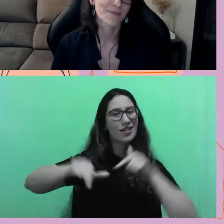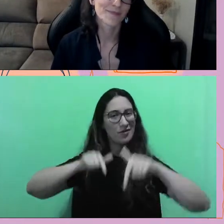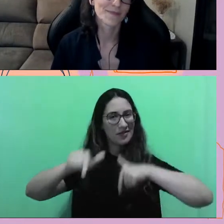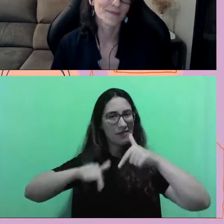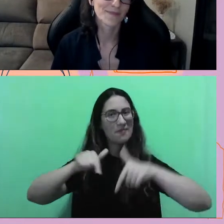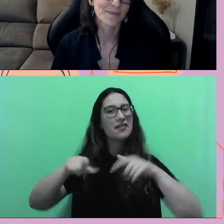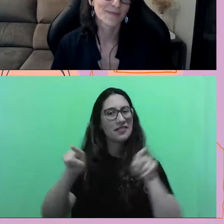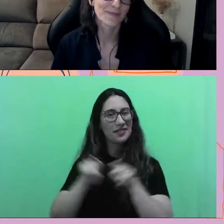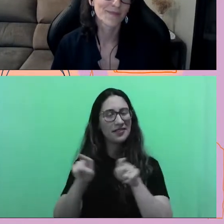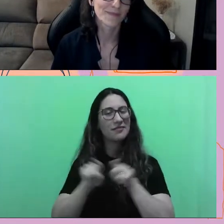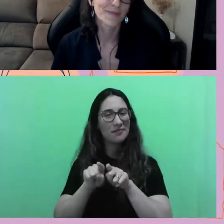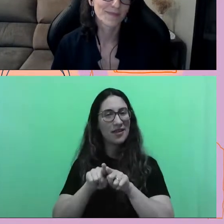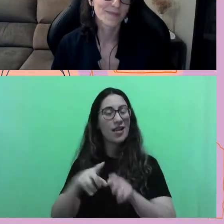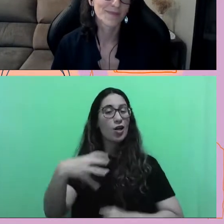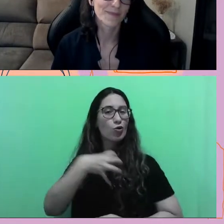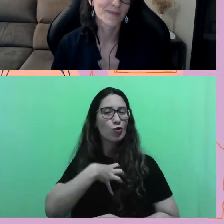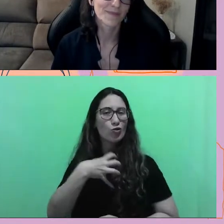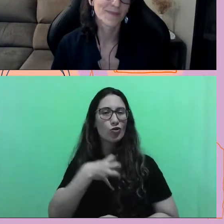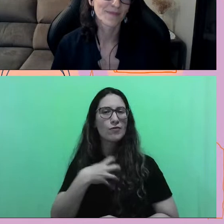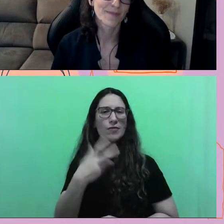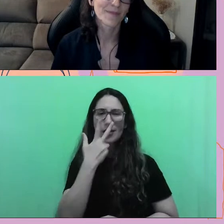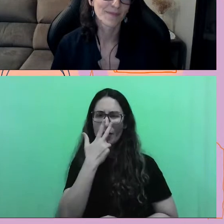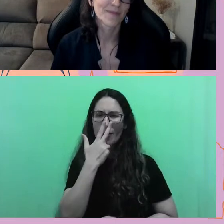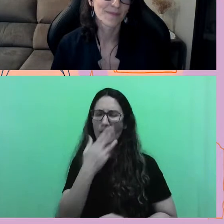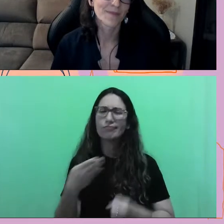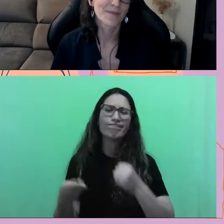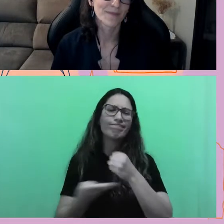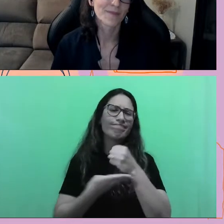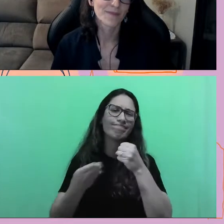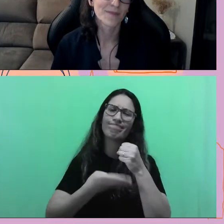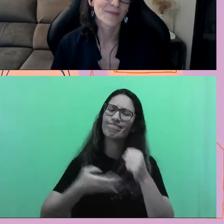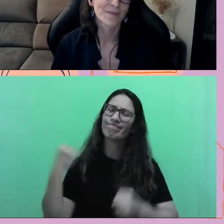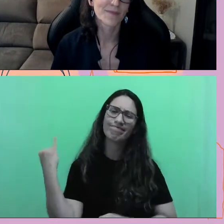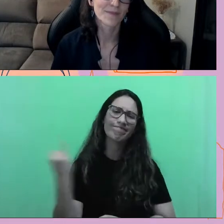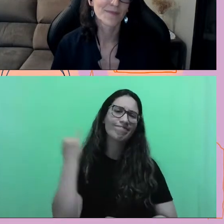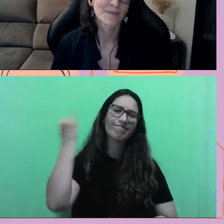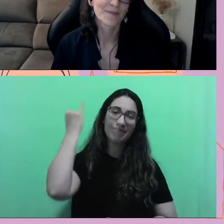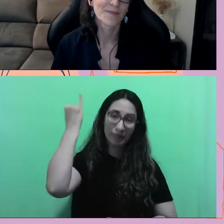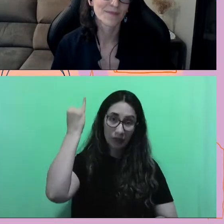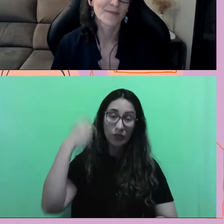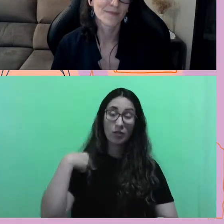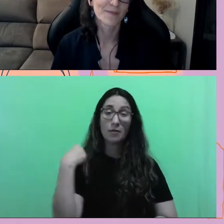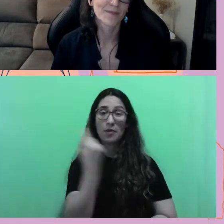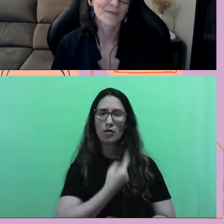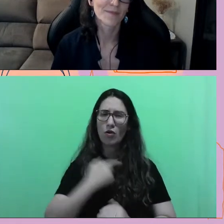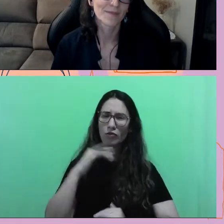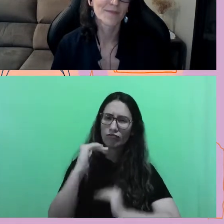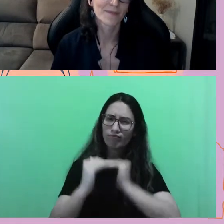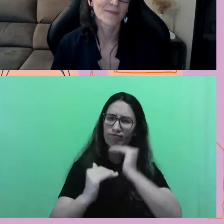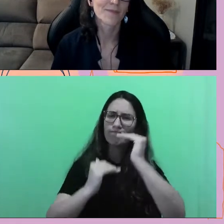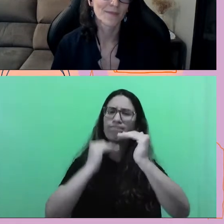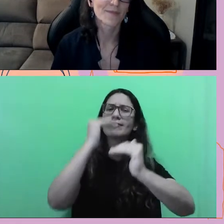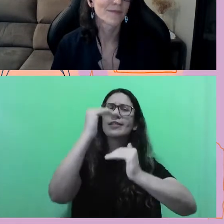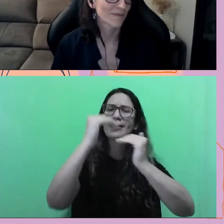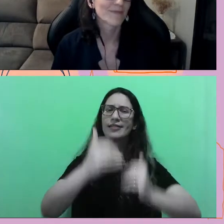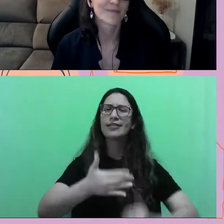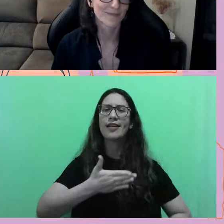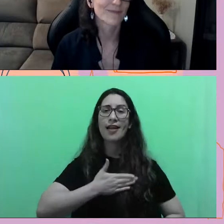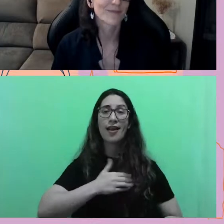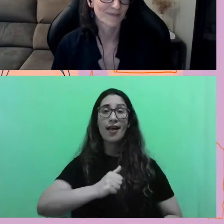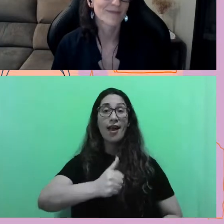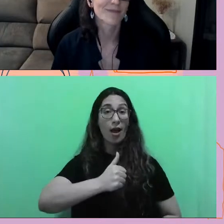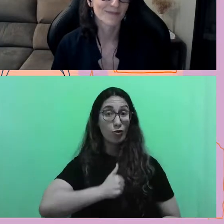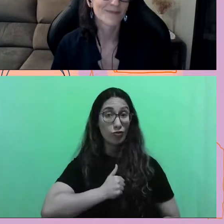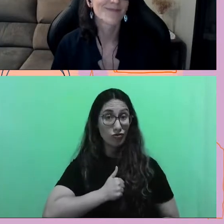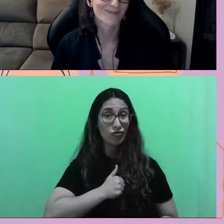porque é esse tipo de coisa que eu acho que é fundamental para a gente crescer com autoestima, crescer achando que eu posso ser